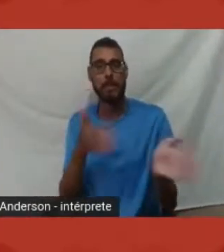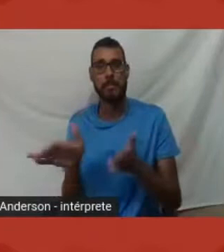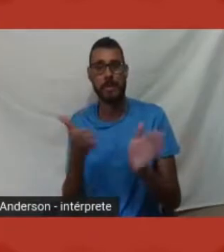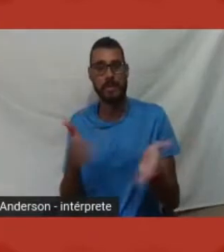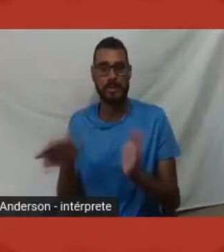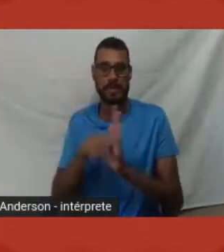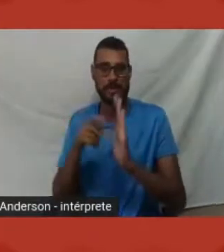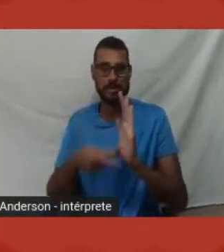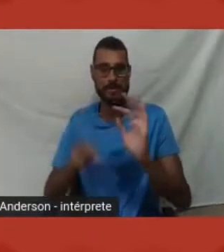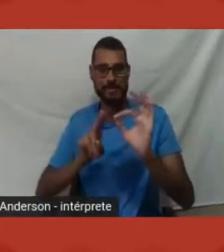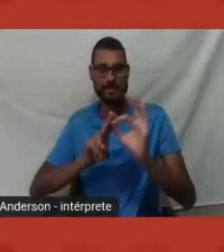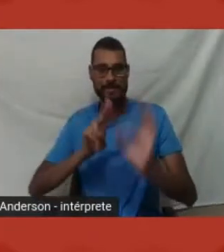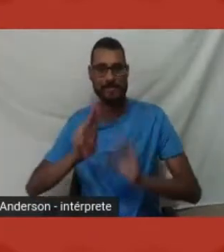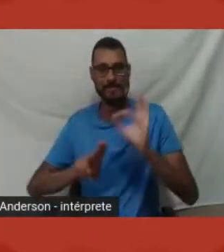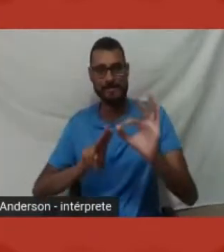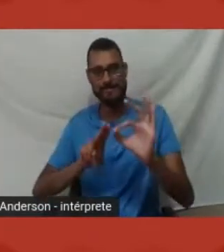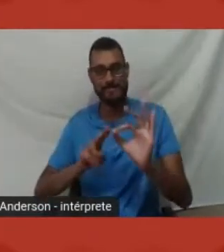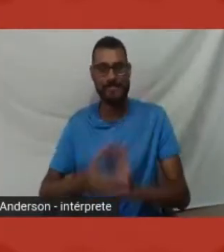da UFSCar.